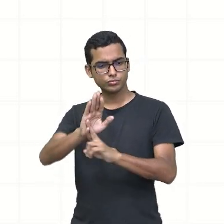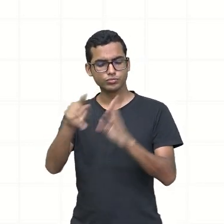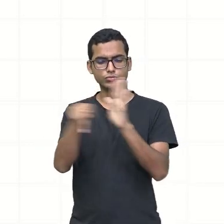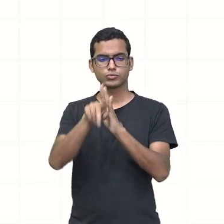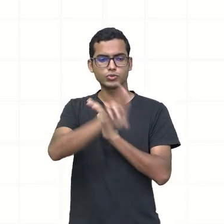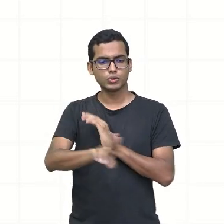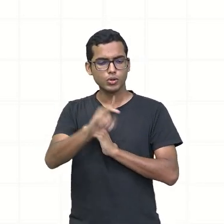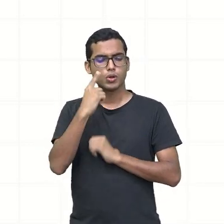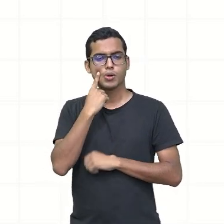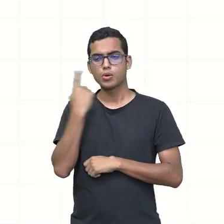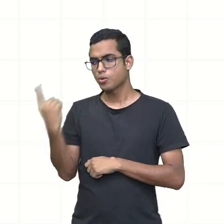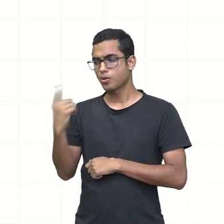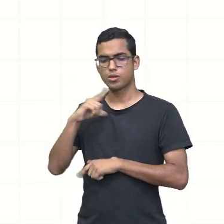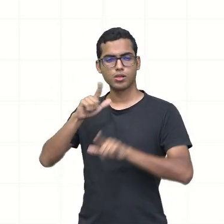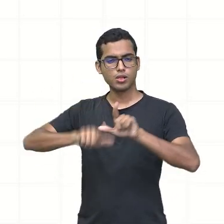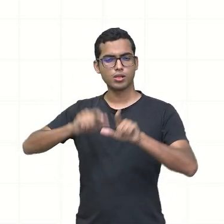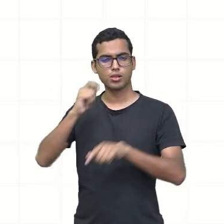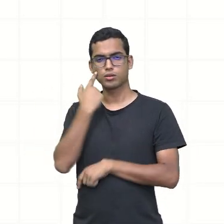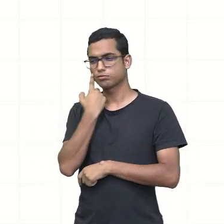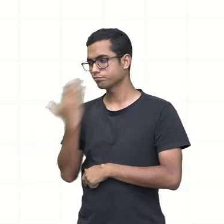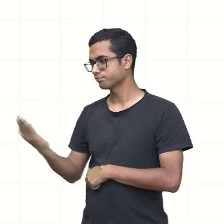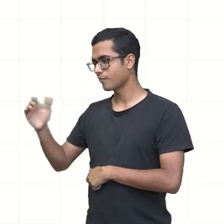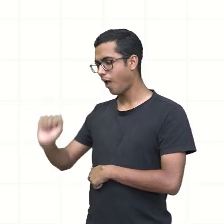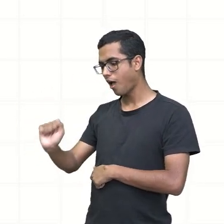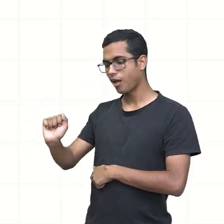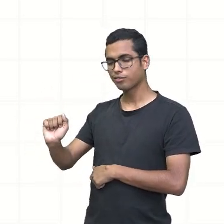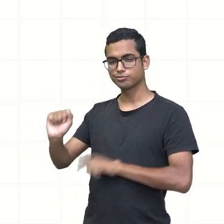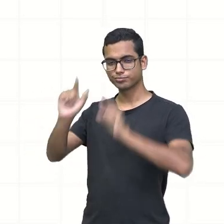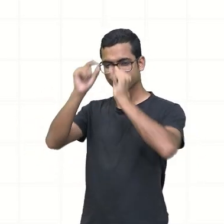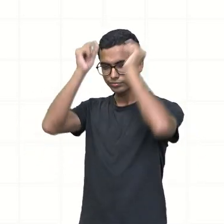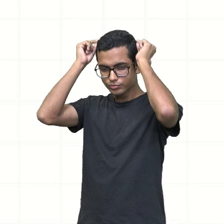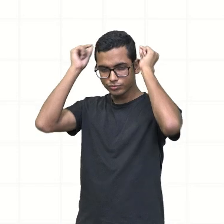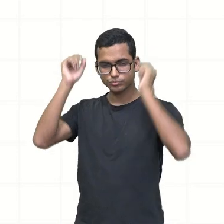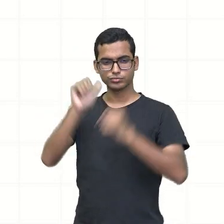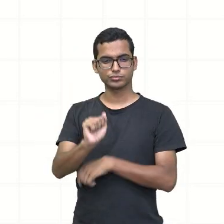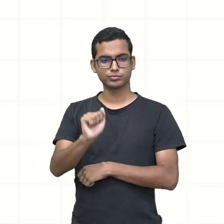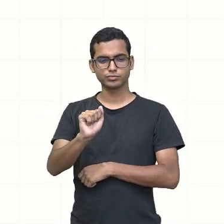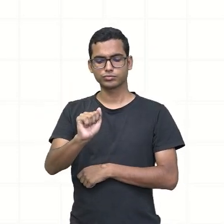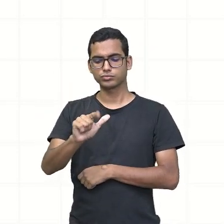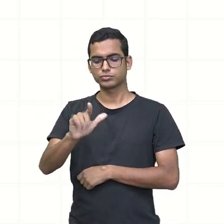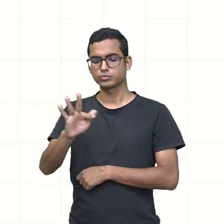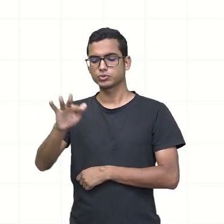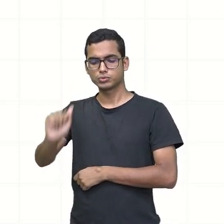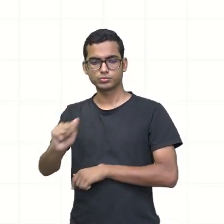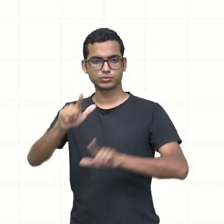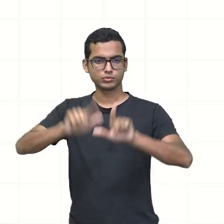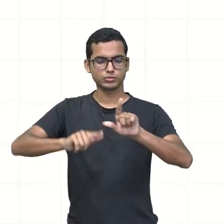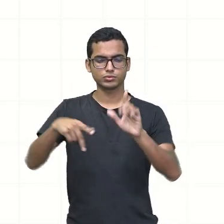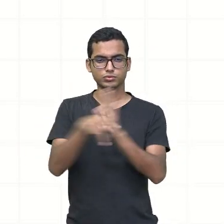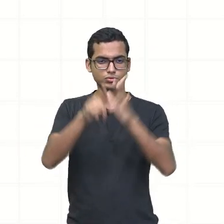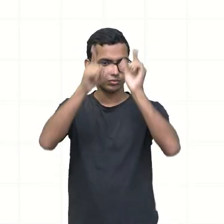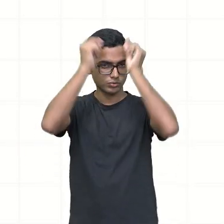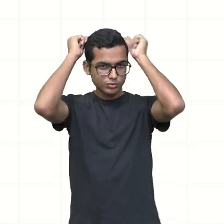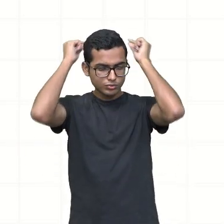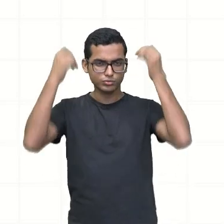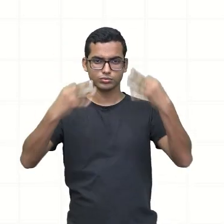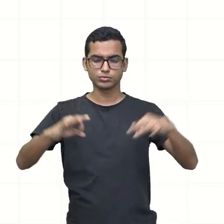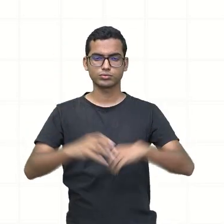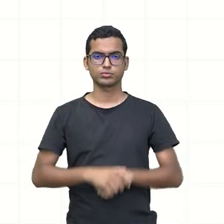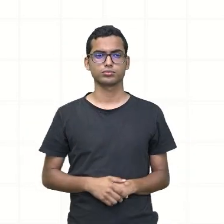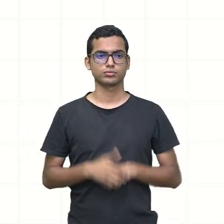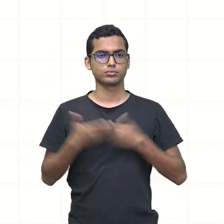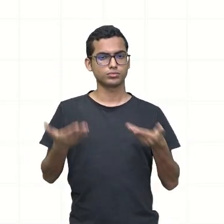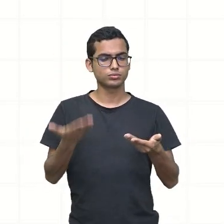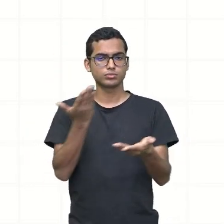esse plano que está aqui representado por uma letra grega, a letra alfa. Beleza? Bom, meus queridos